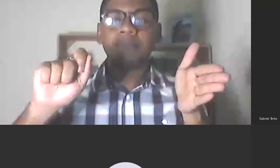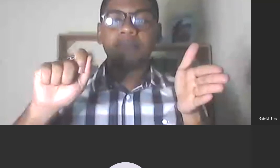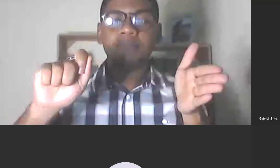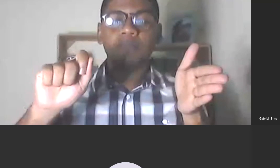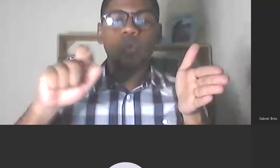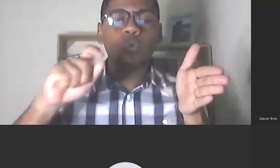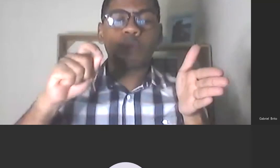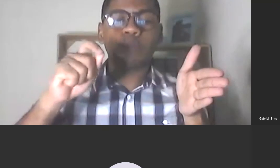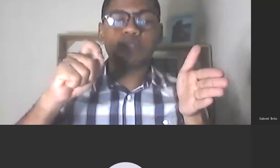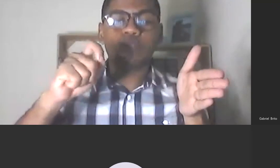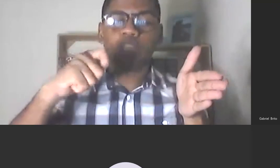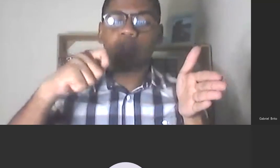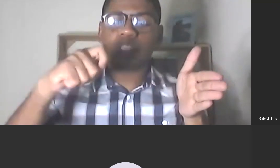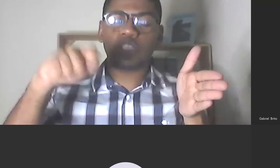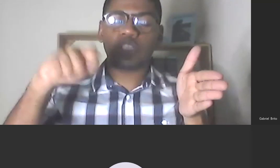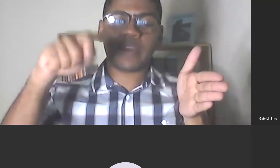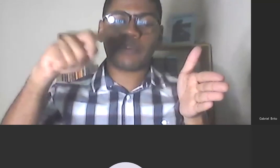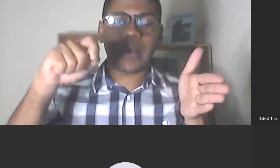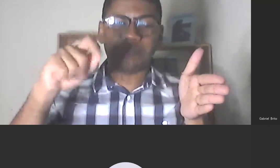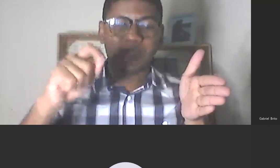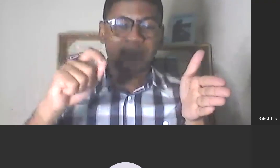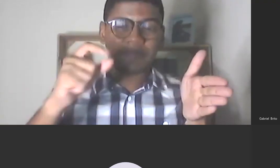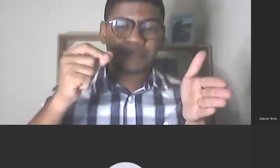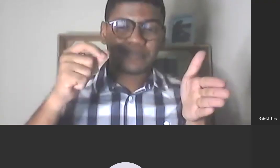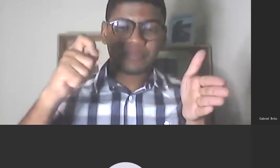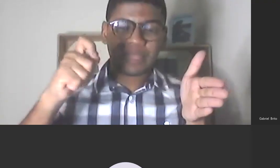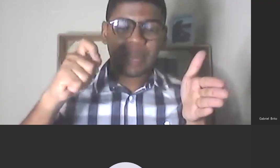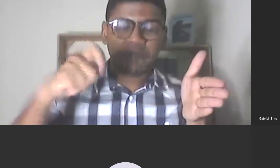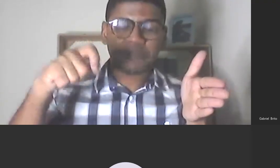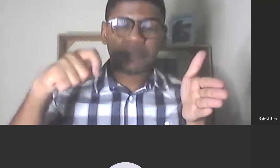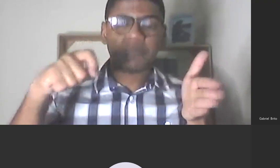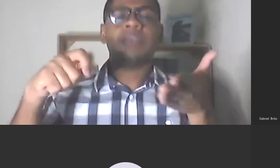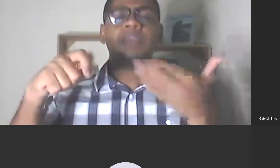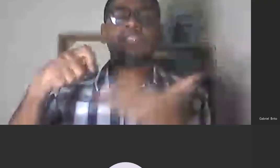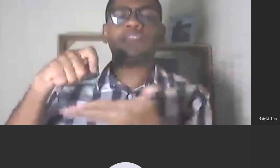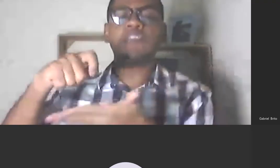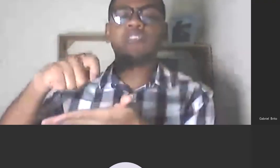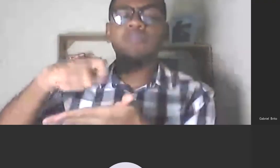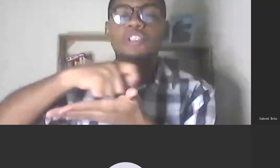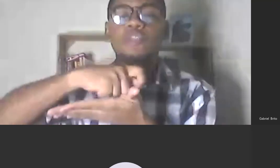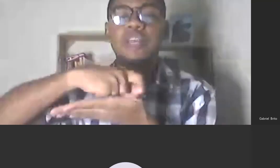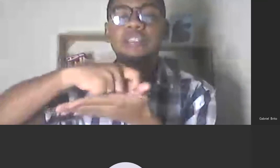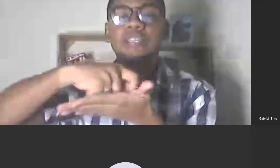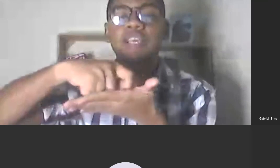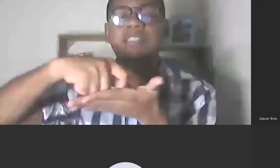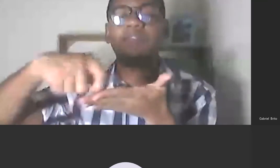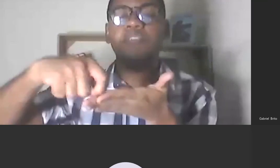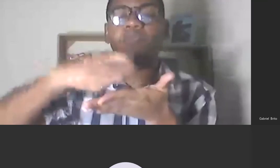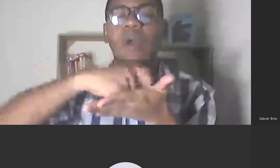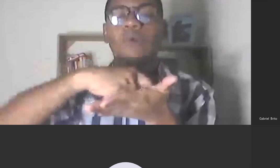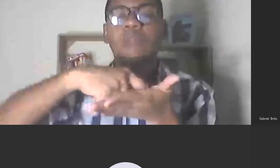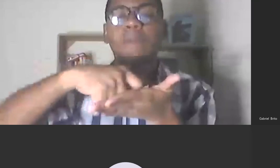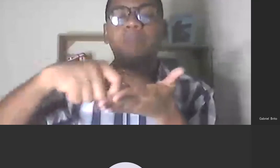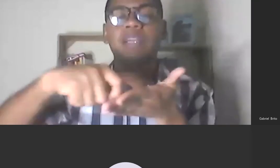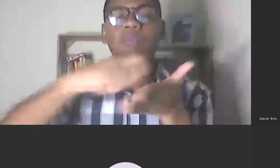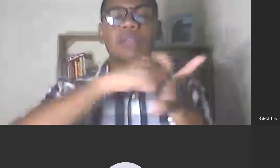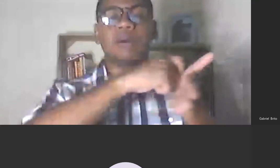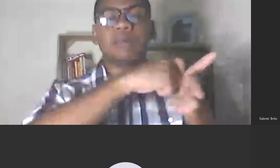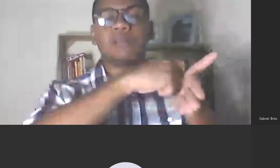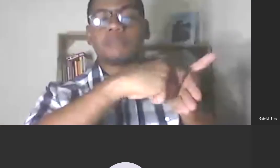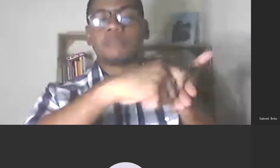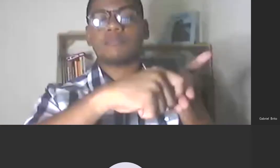em A, ou numa posição como geralmente a gente pega um lápis, tá? E a gente vai fazer como se a gente estivesse escrevendo algo na